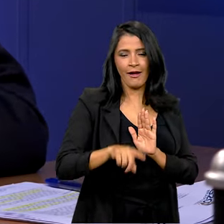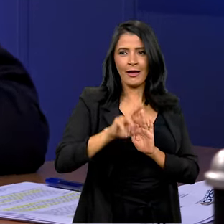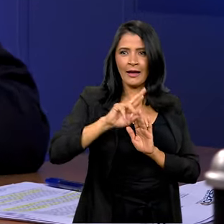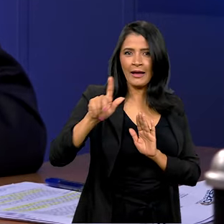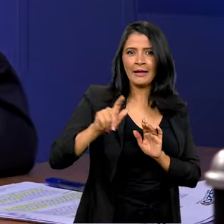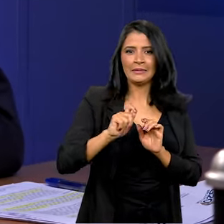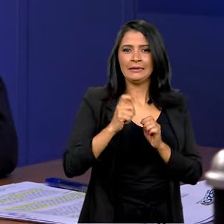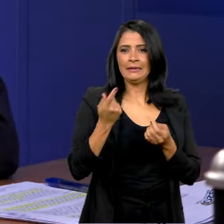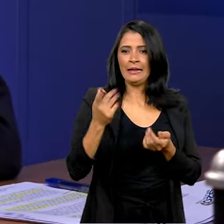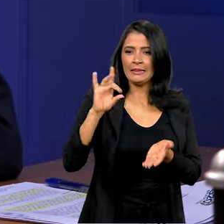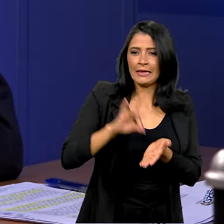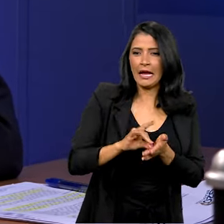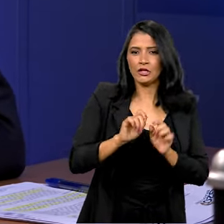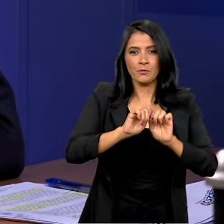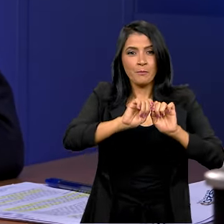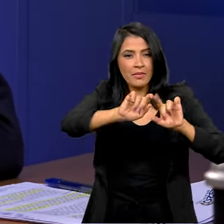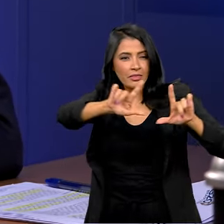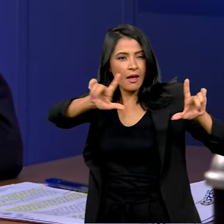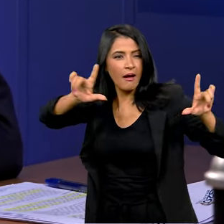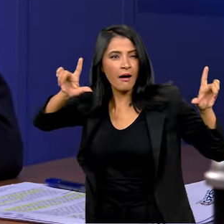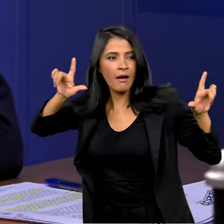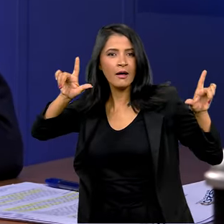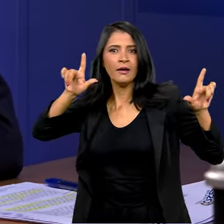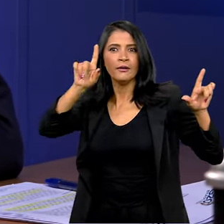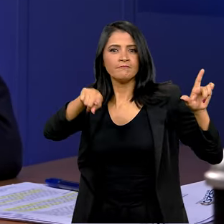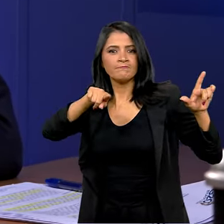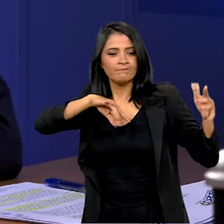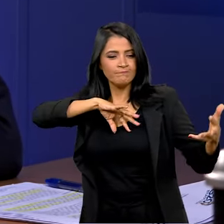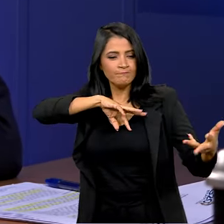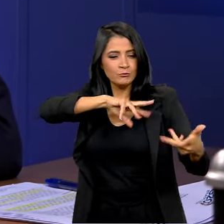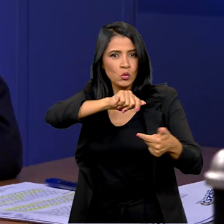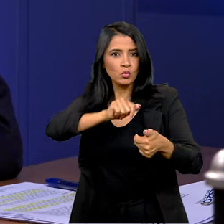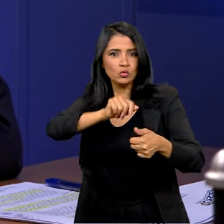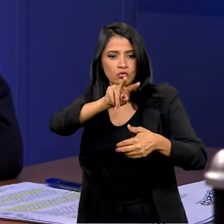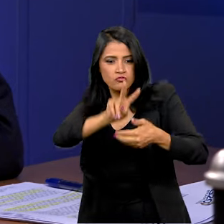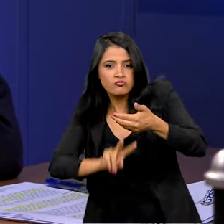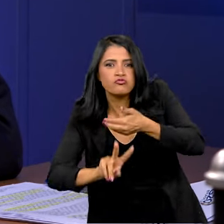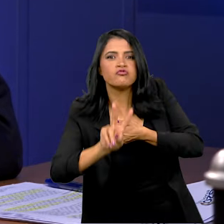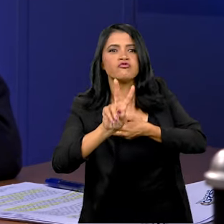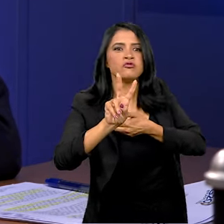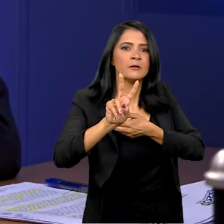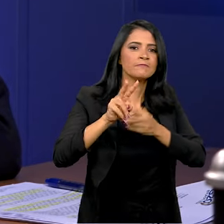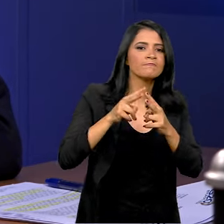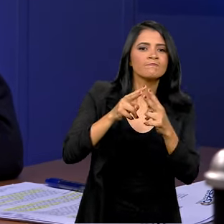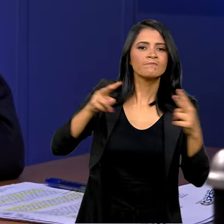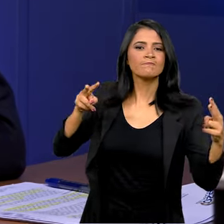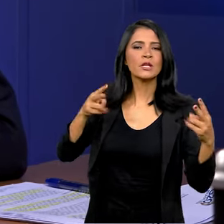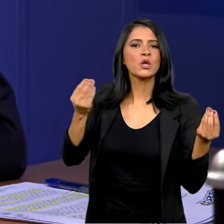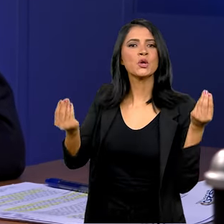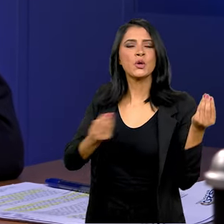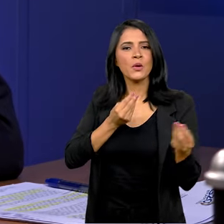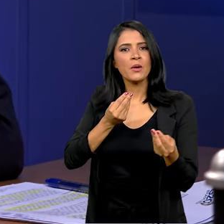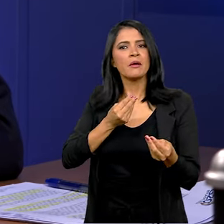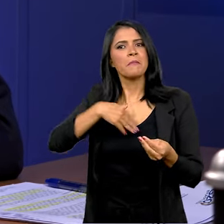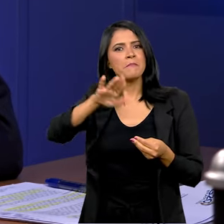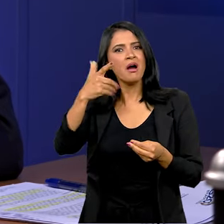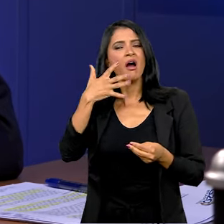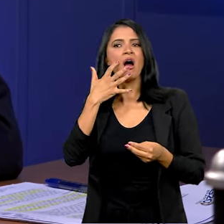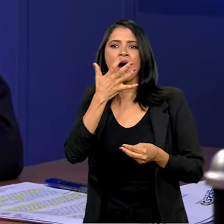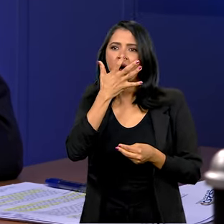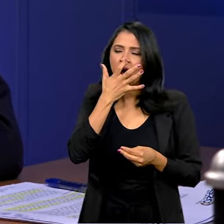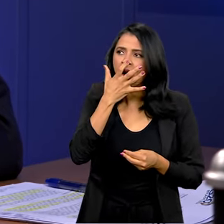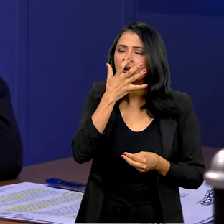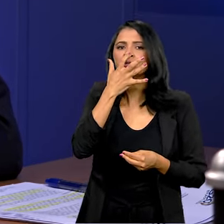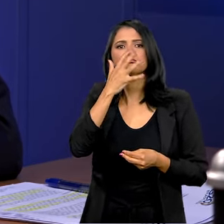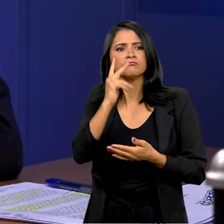realidade aumentada esse mundo virtual e que começa a ficar cada vez